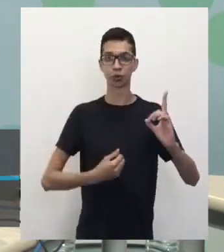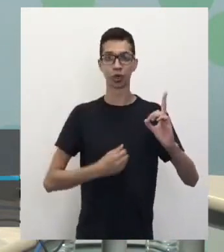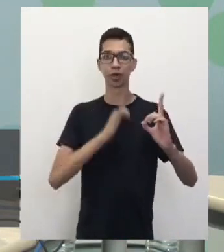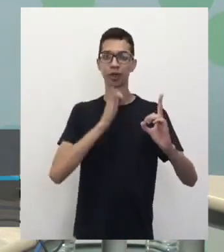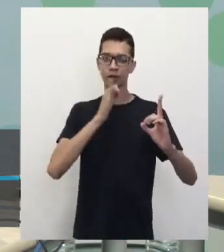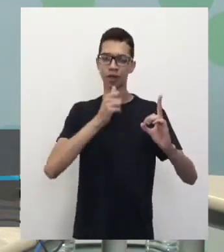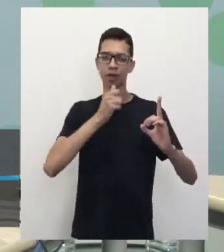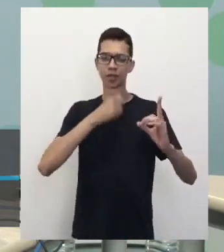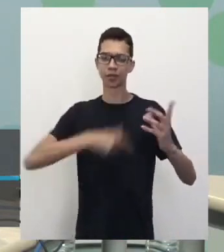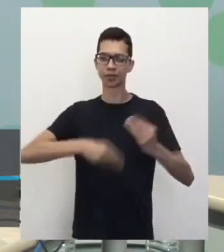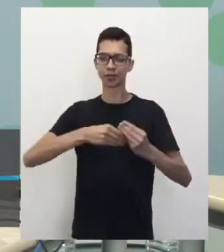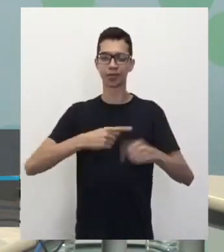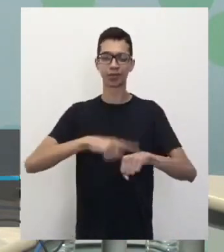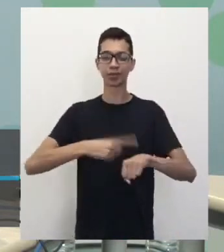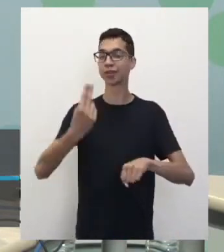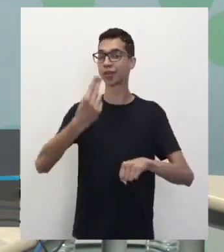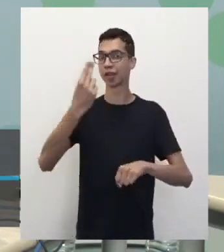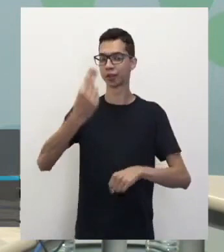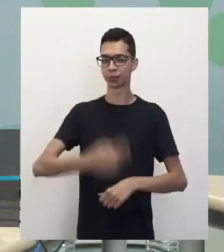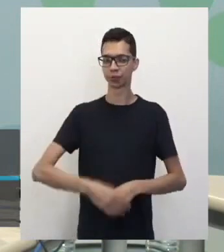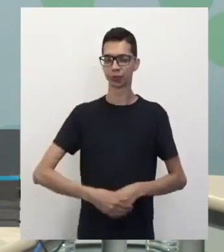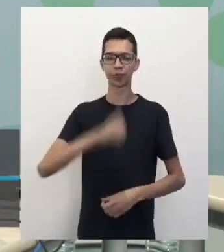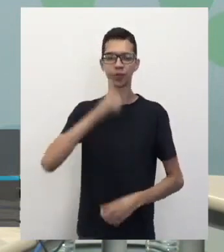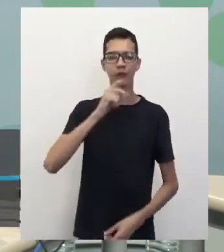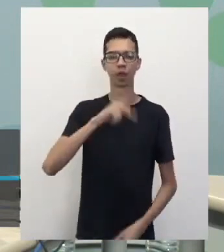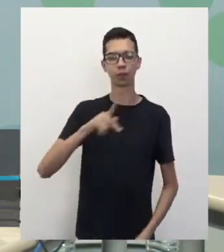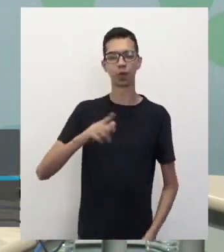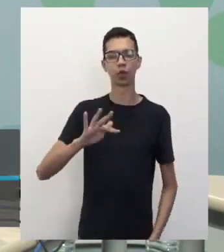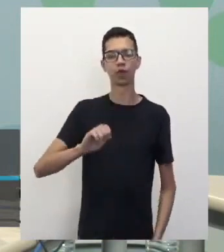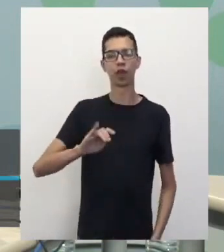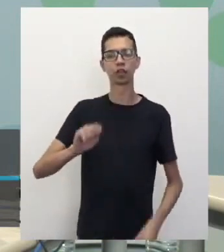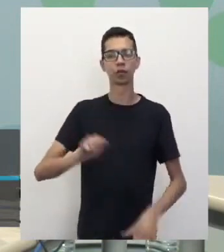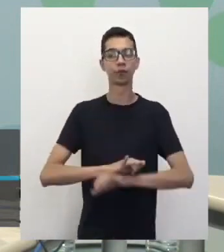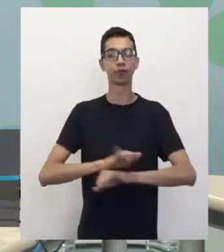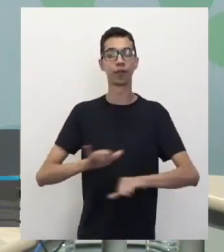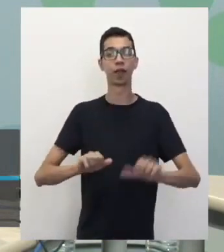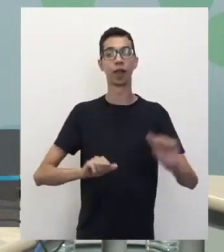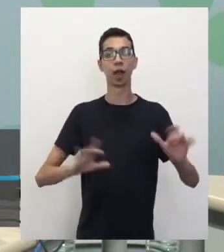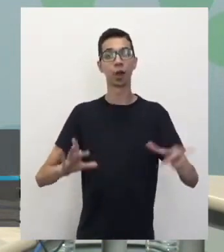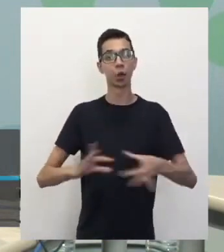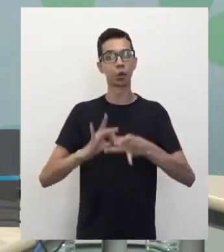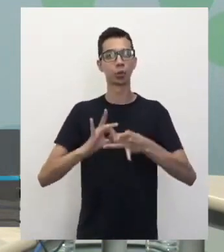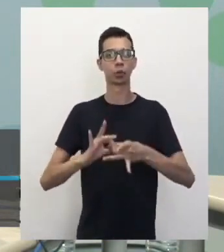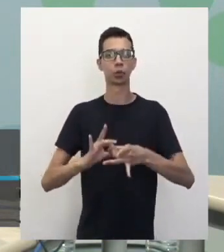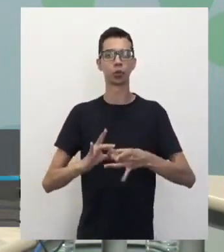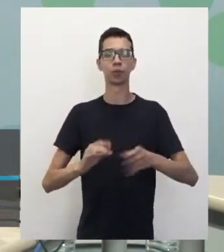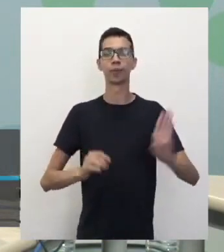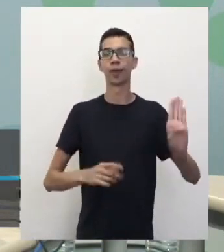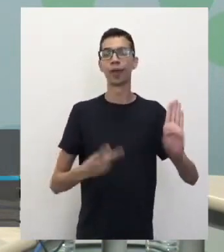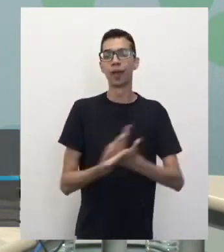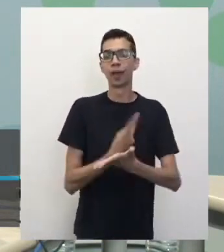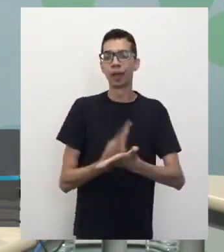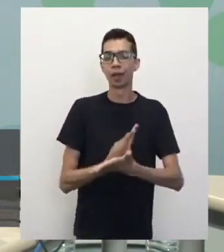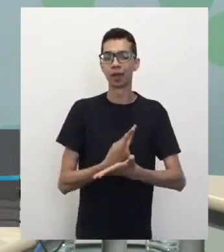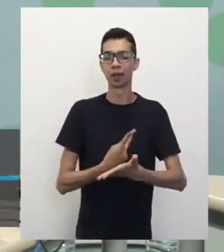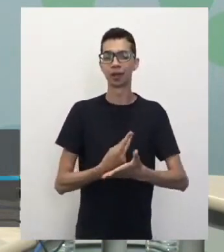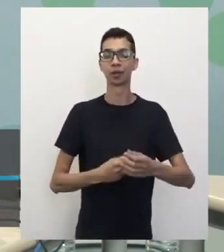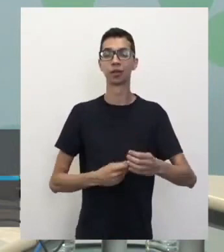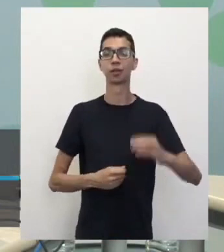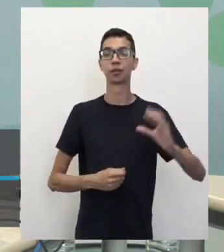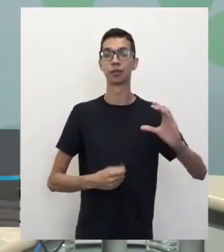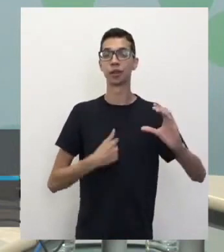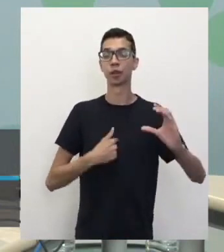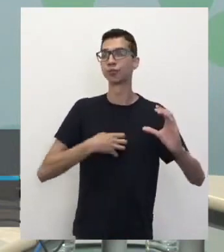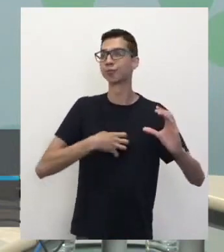completando e não deu. Pro Fátima, colocou A, se uniram. B, errei, não me sinto bem.